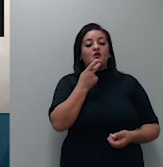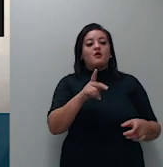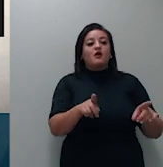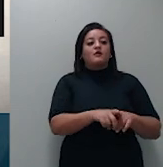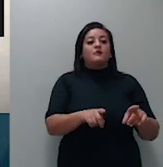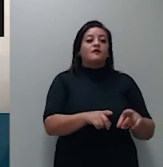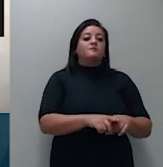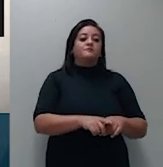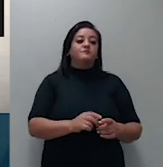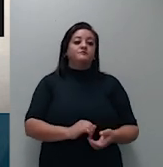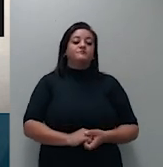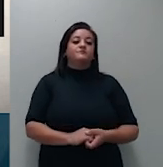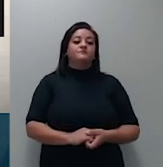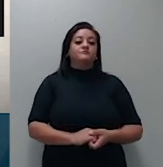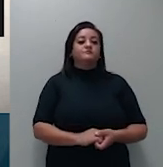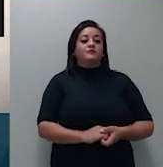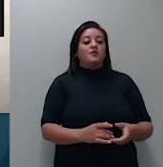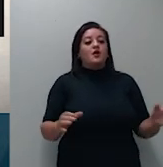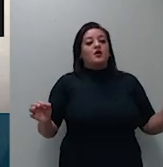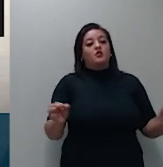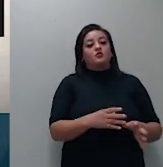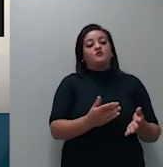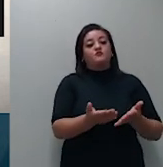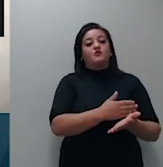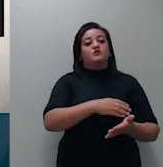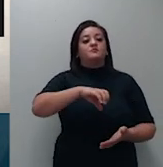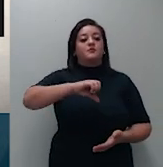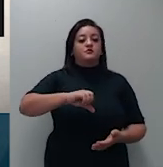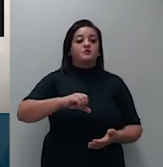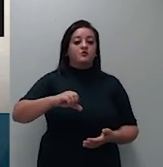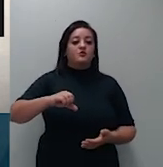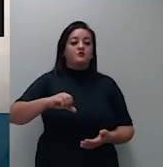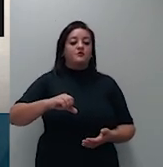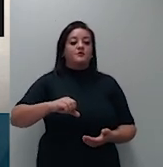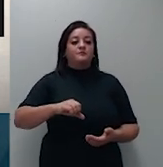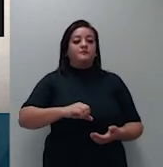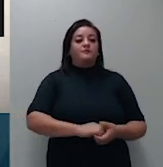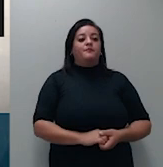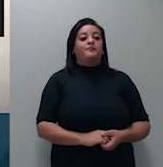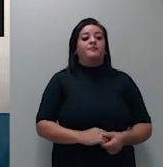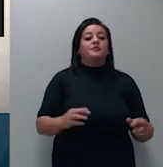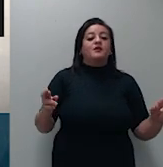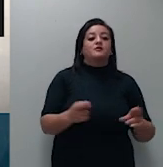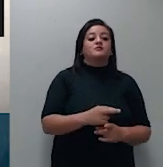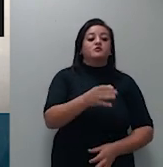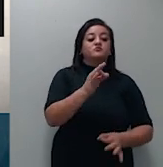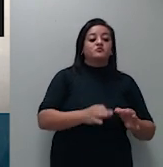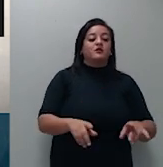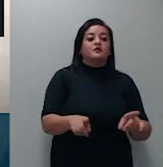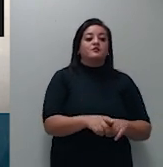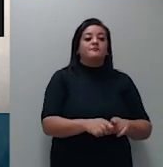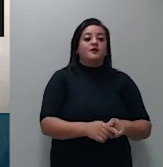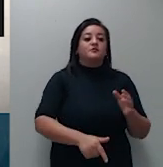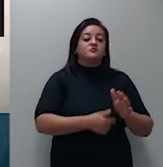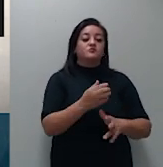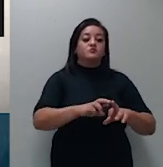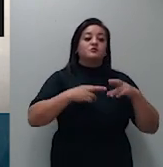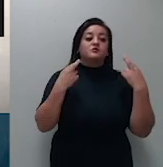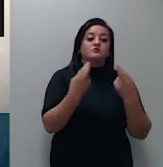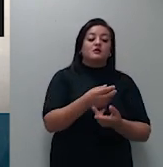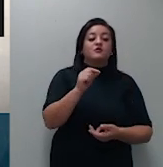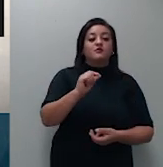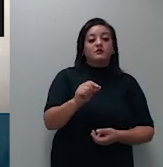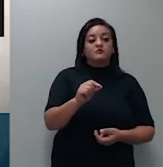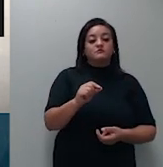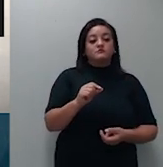Evoque no final da página nova o Multi referido julgado na segunda